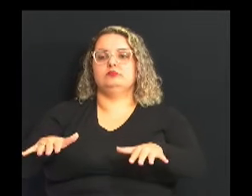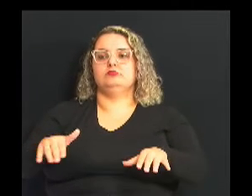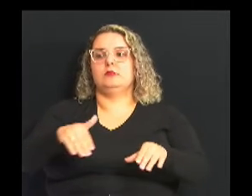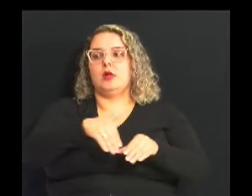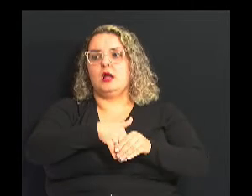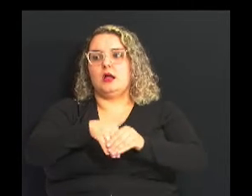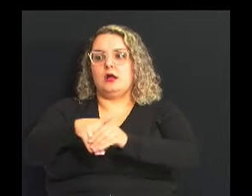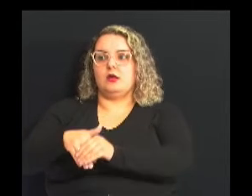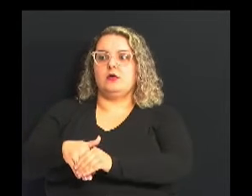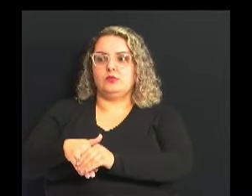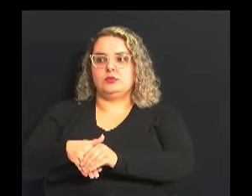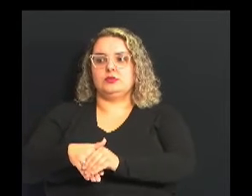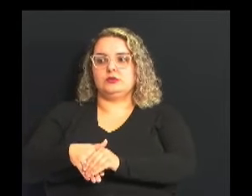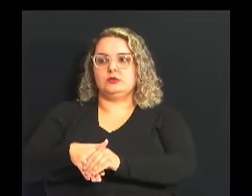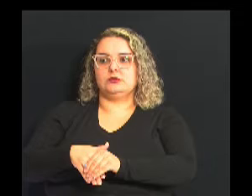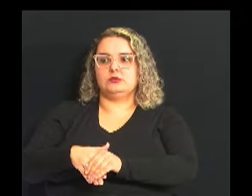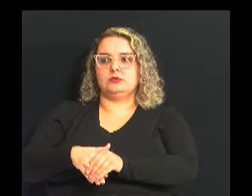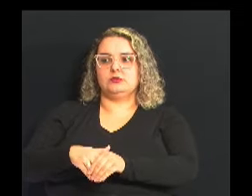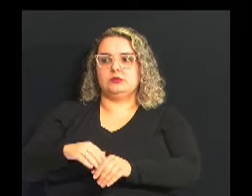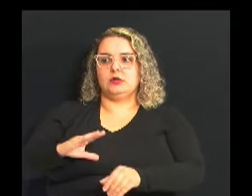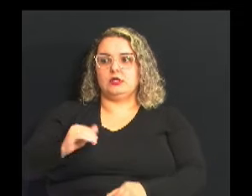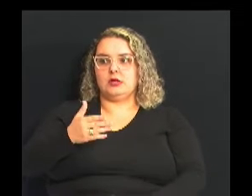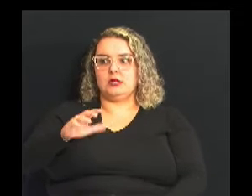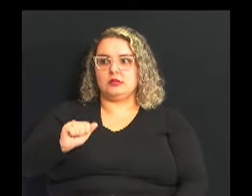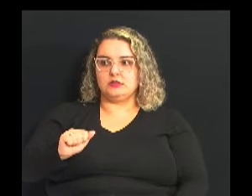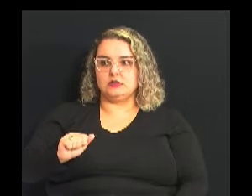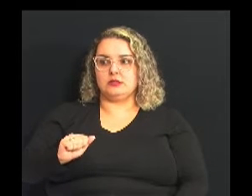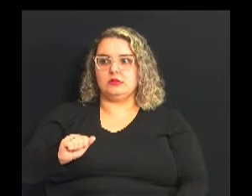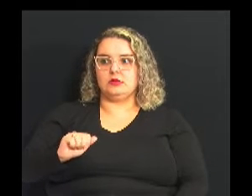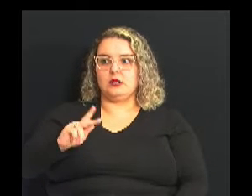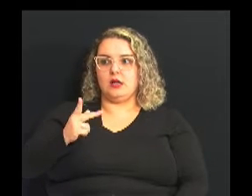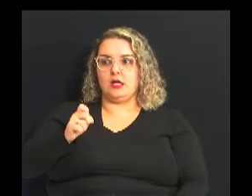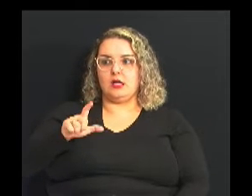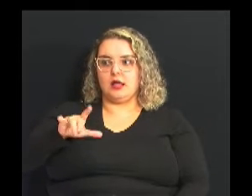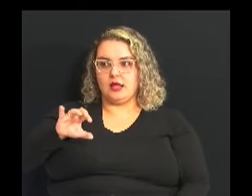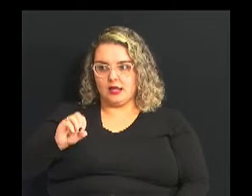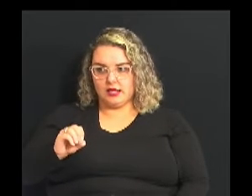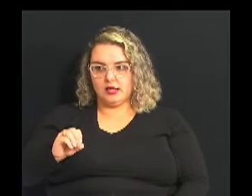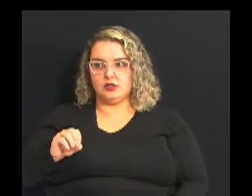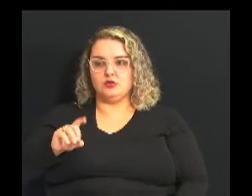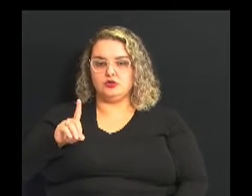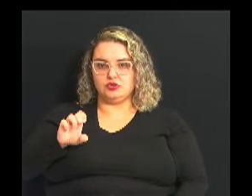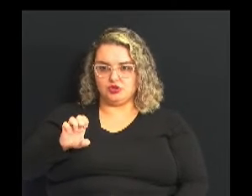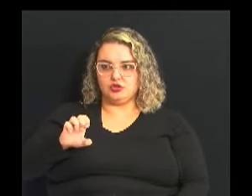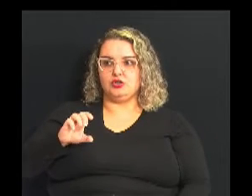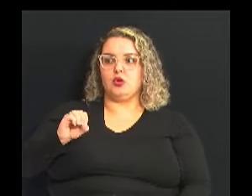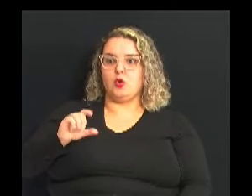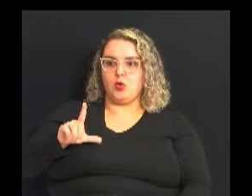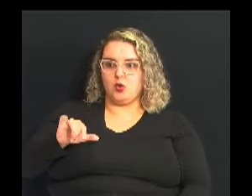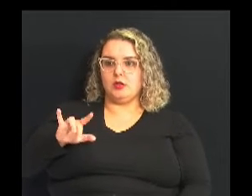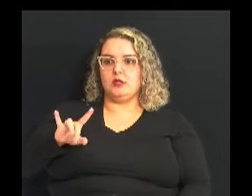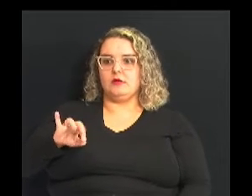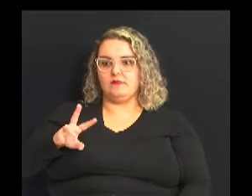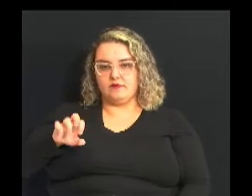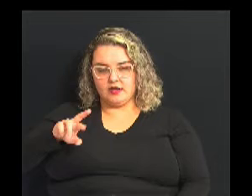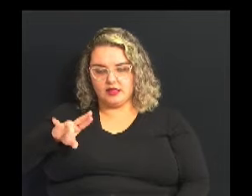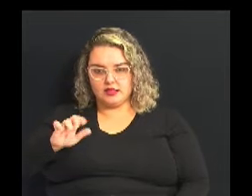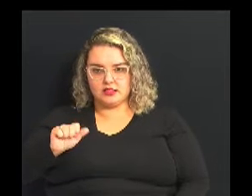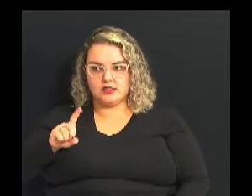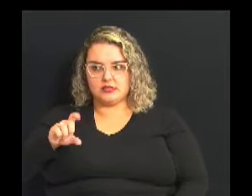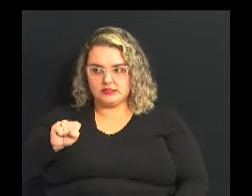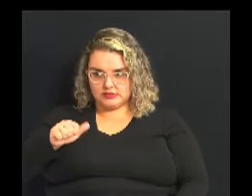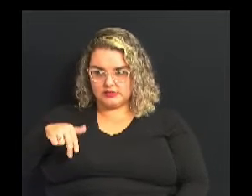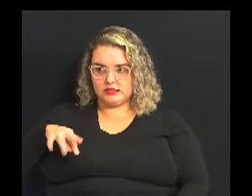votação da cassação do prefeito Hélio de Oliveira Santos. Né? Foram 54 horas no ar, ininterruptas,